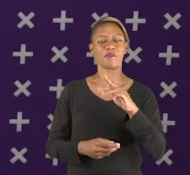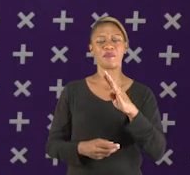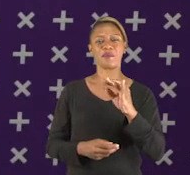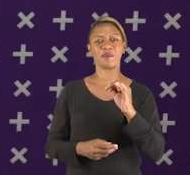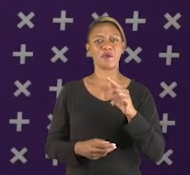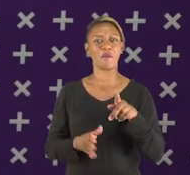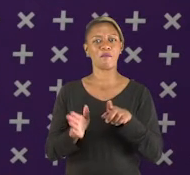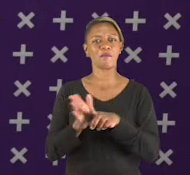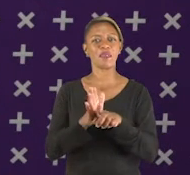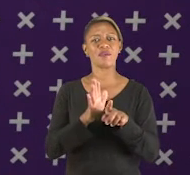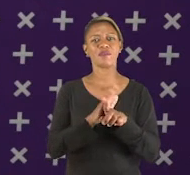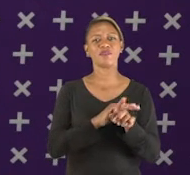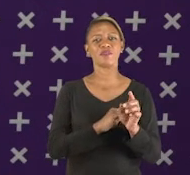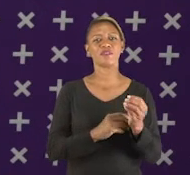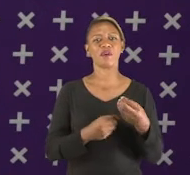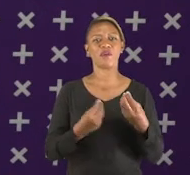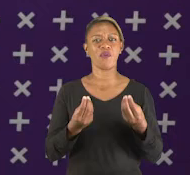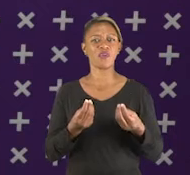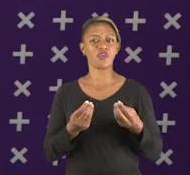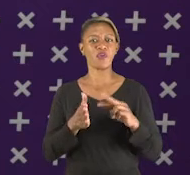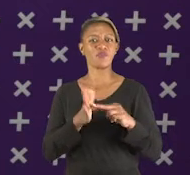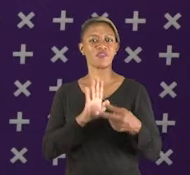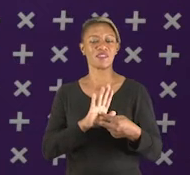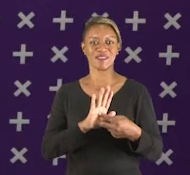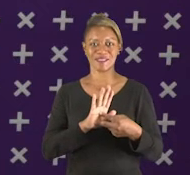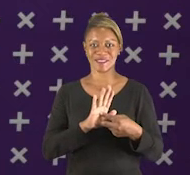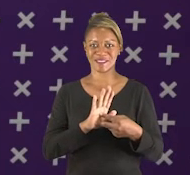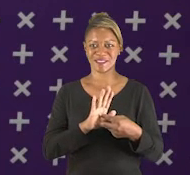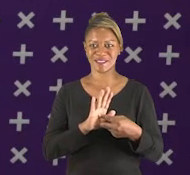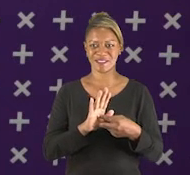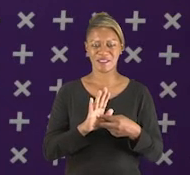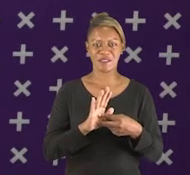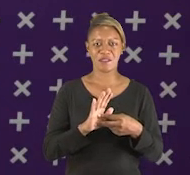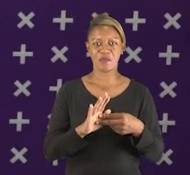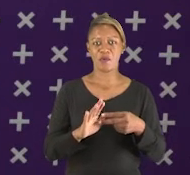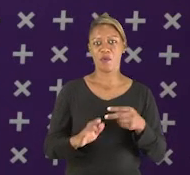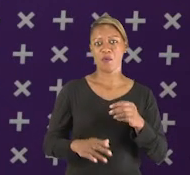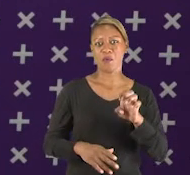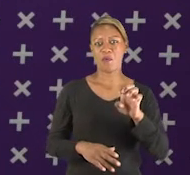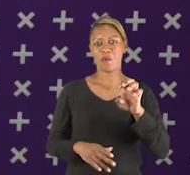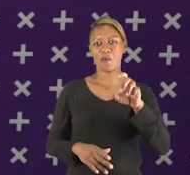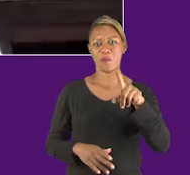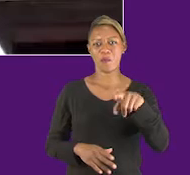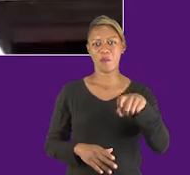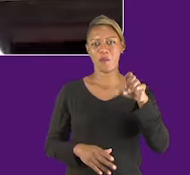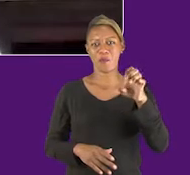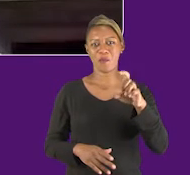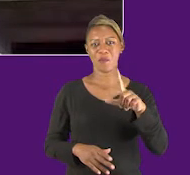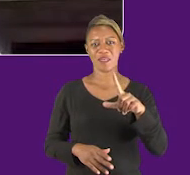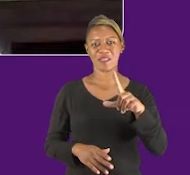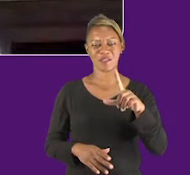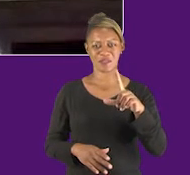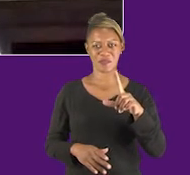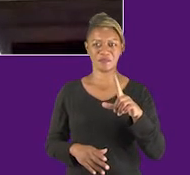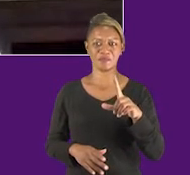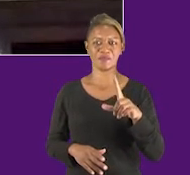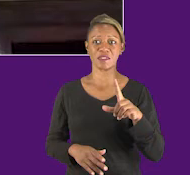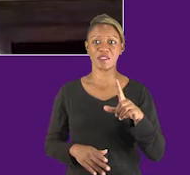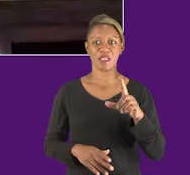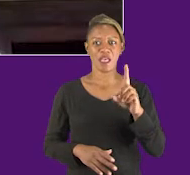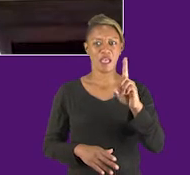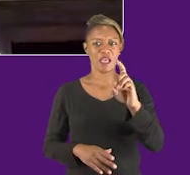bate-papo repercutindo O que significa iwex leve-o ecs design é o é que significa